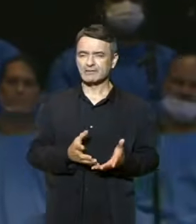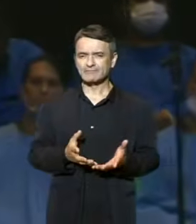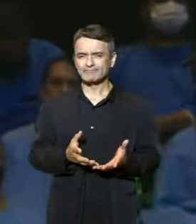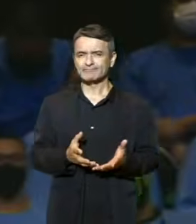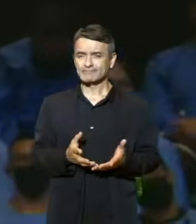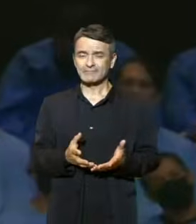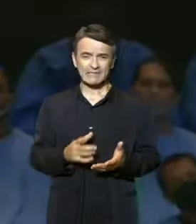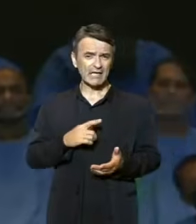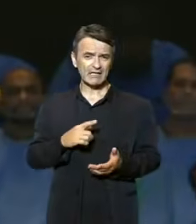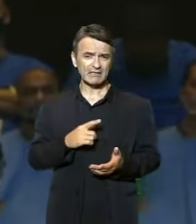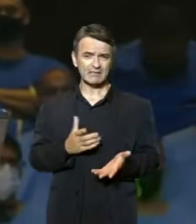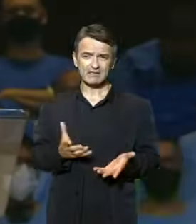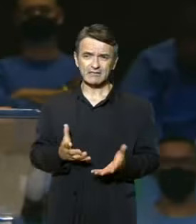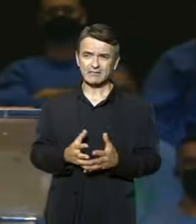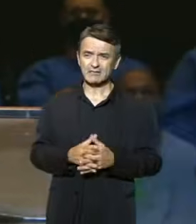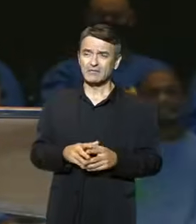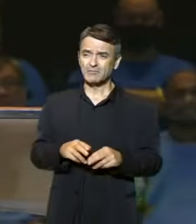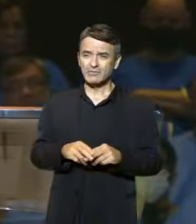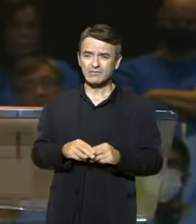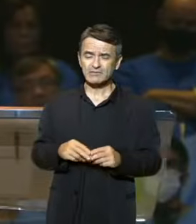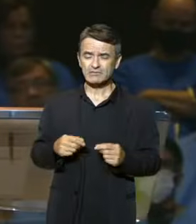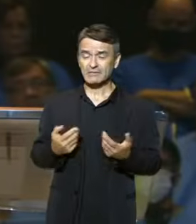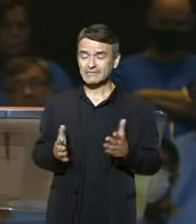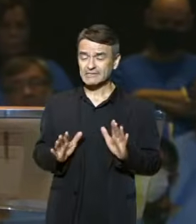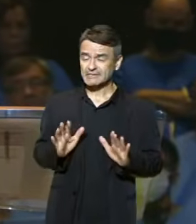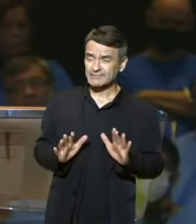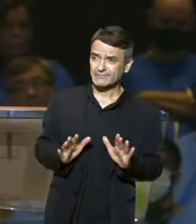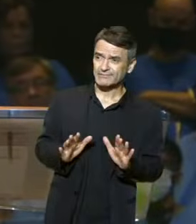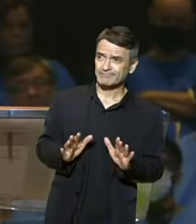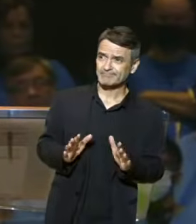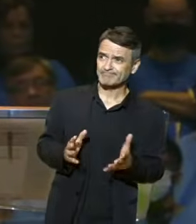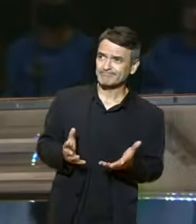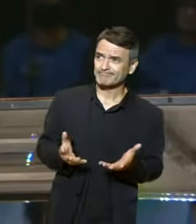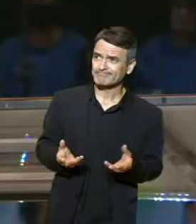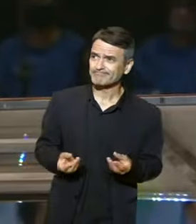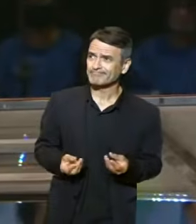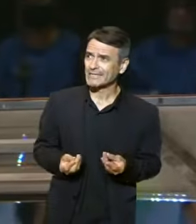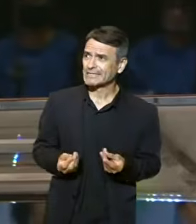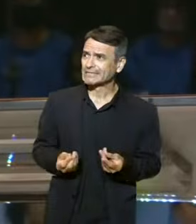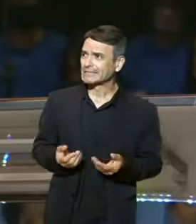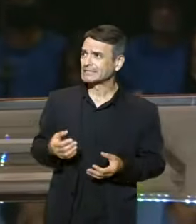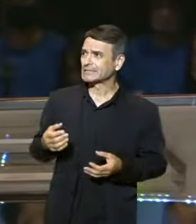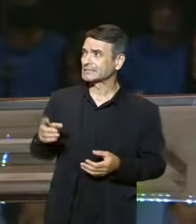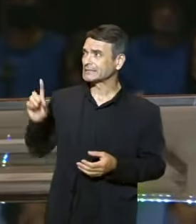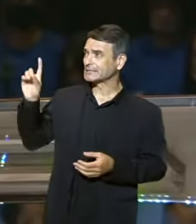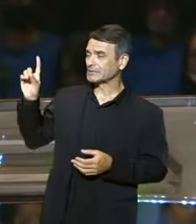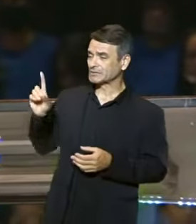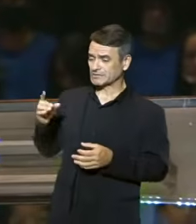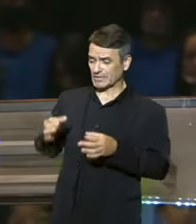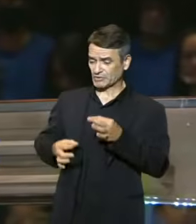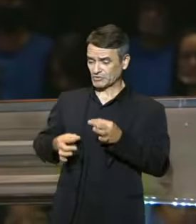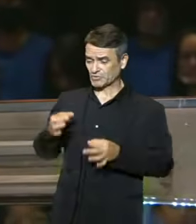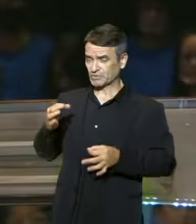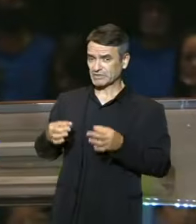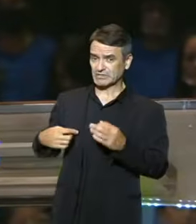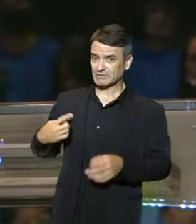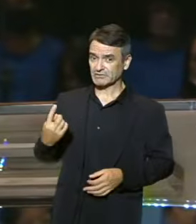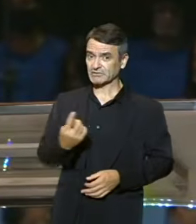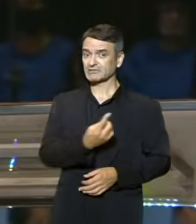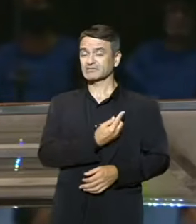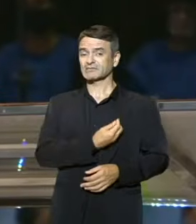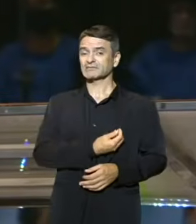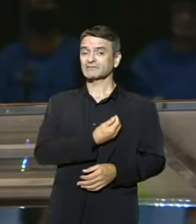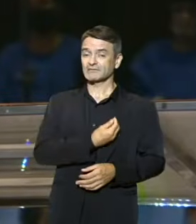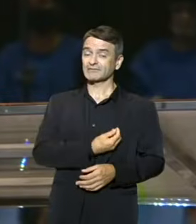Algo dentro de nós não está bom, e por isso talvez a gente esteja sendo até julgado por Deus, experimentando um certo